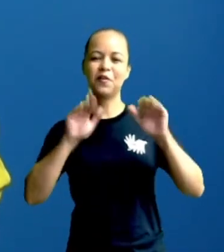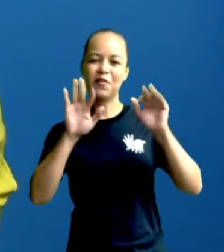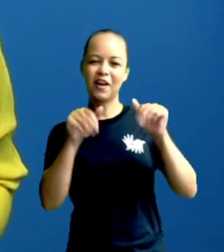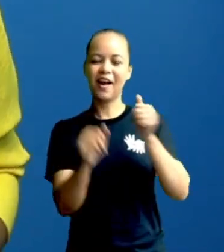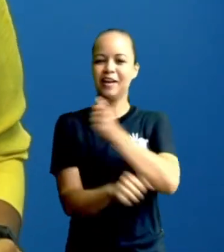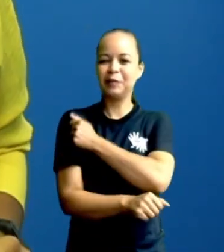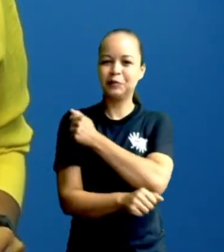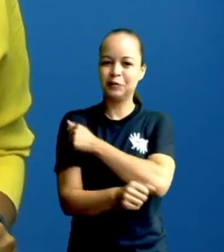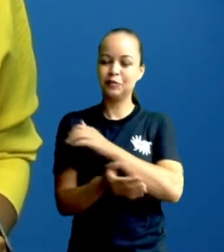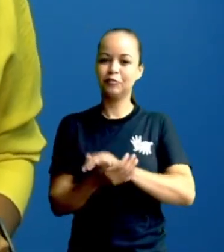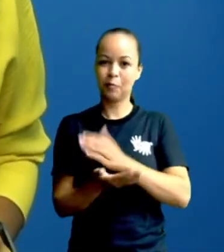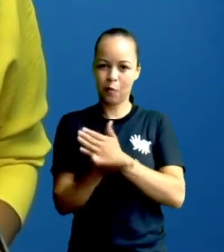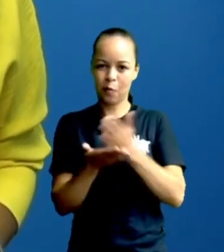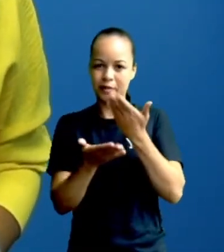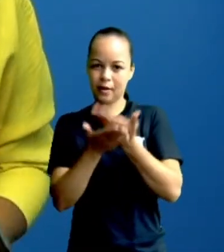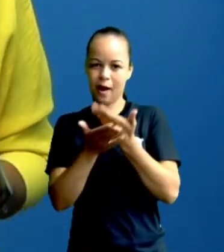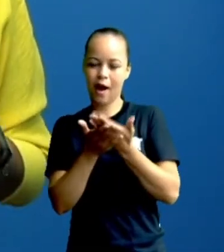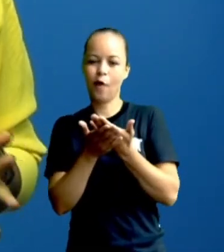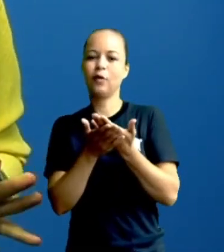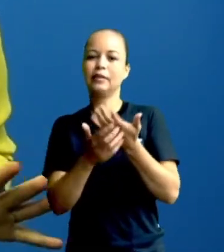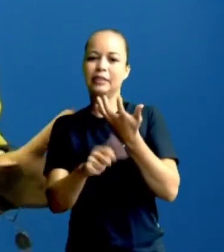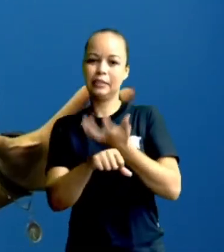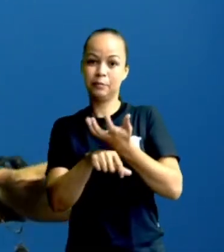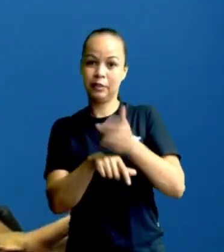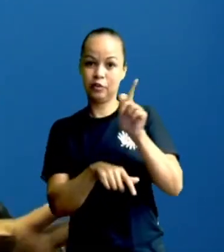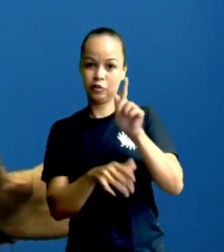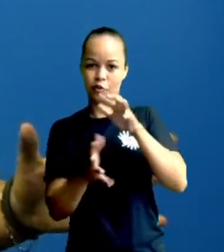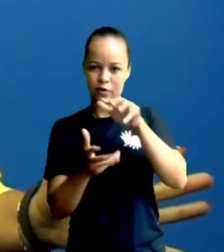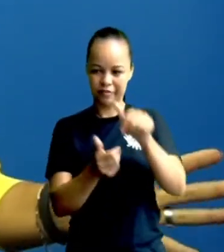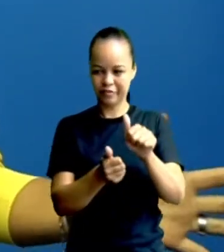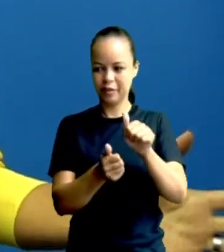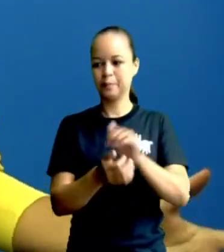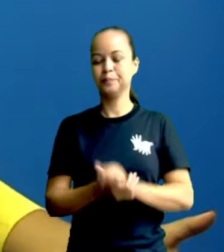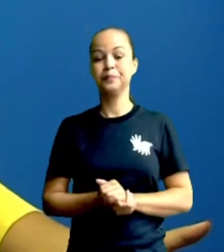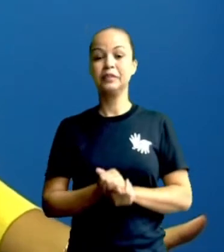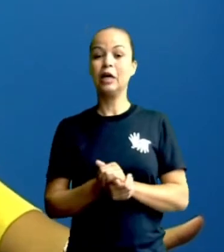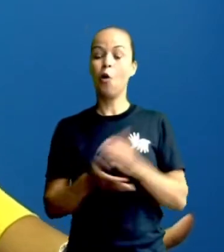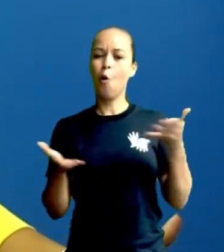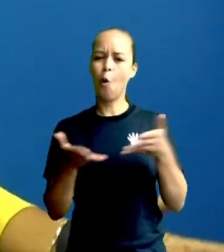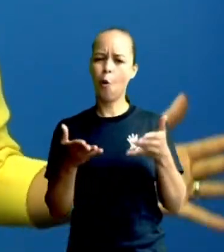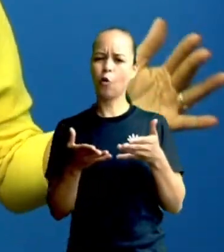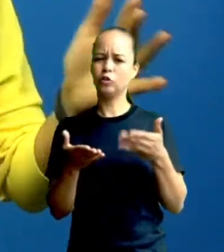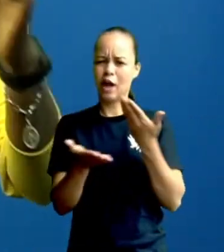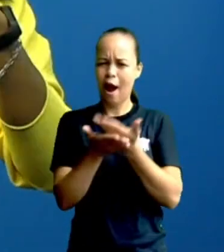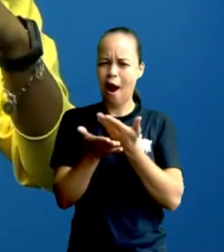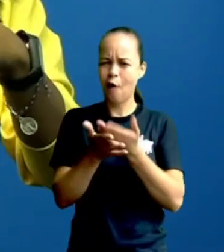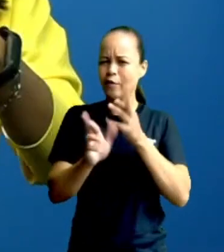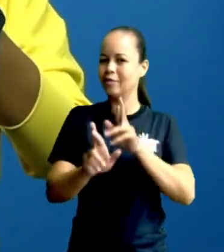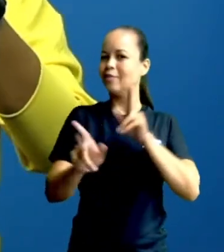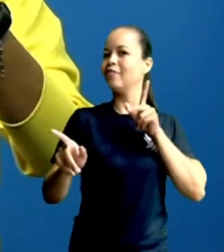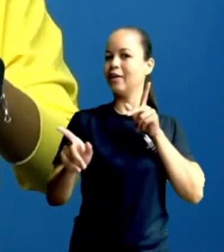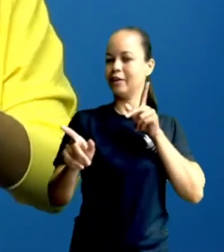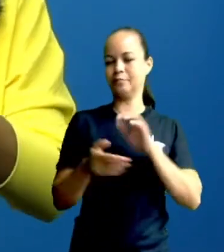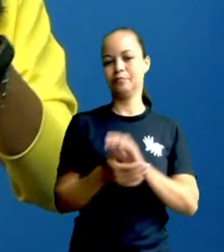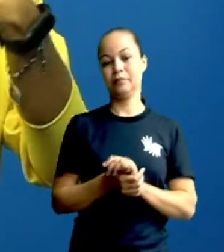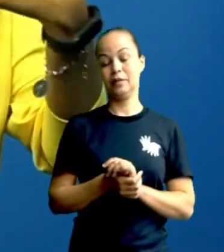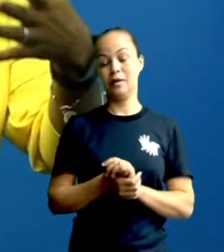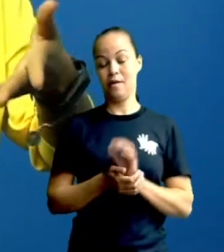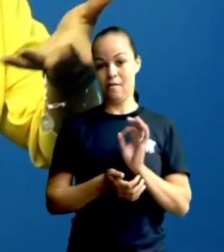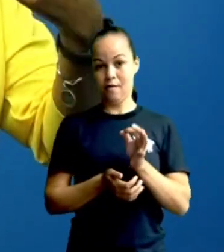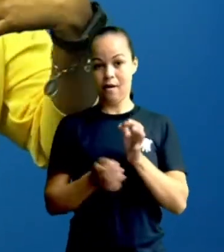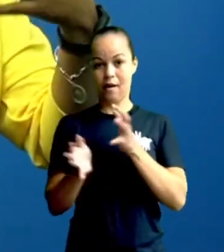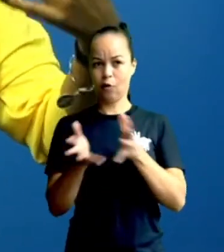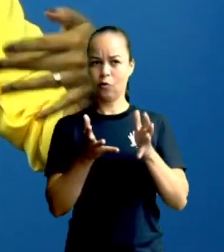pessoal! Vamos lá para mais uma aula de geografia? Hoje a nossa aula está diferenciada, certo? A gente vai falar um pouquinho